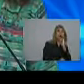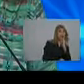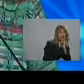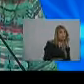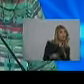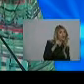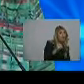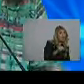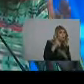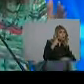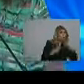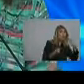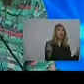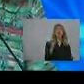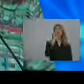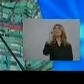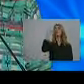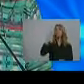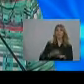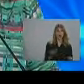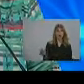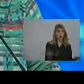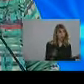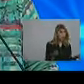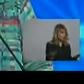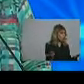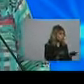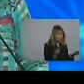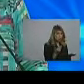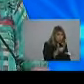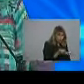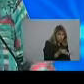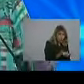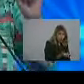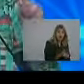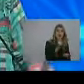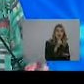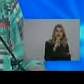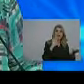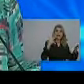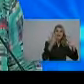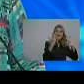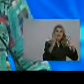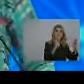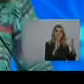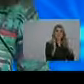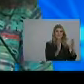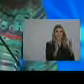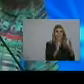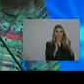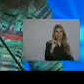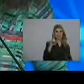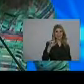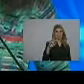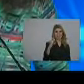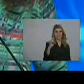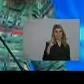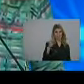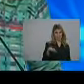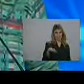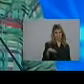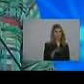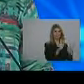entrar nesse debate, o dia de hoje. O dia de hoje inicia-se a fase final do impeachment de Dilma Rousseff.